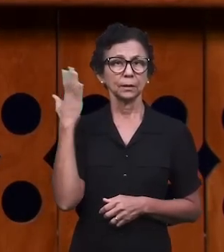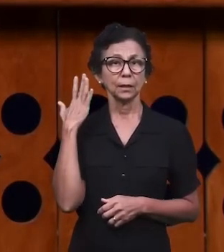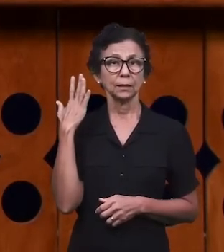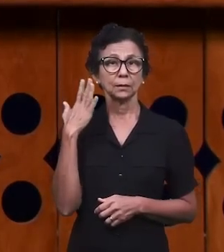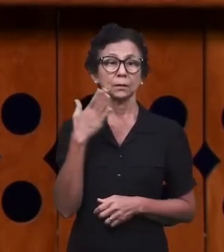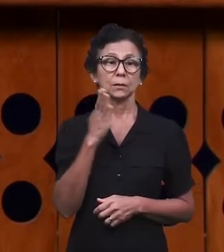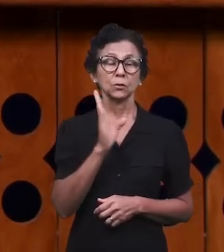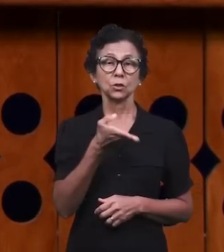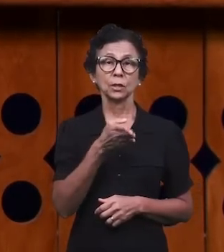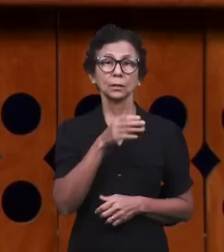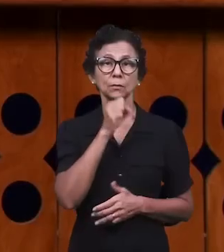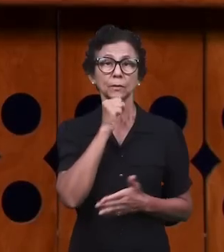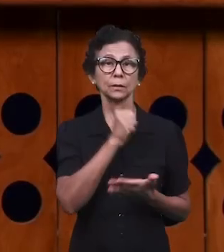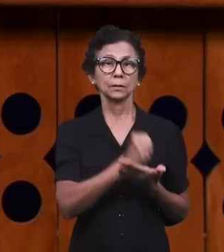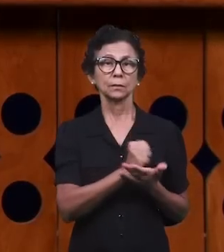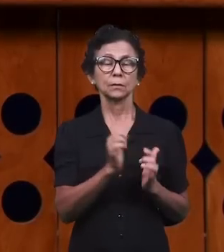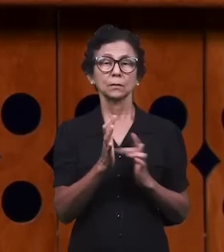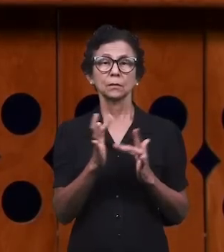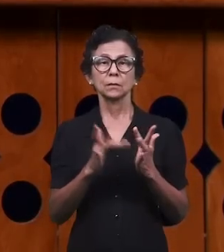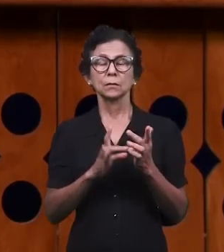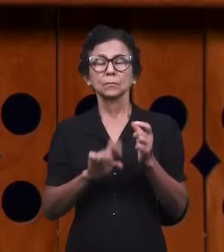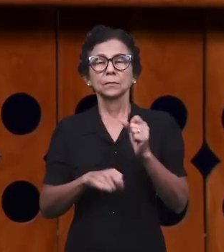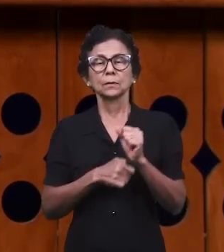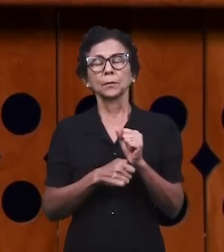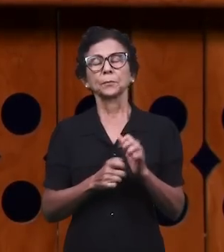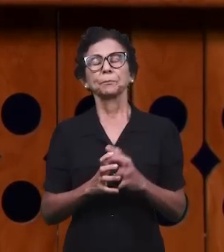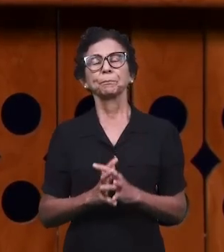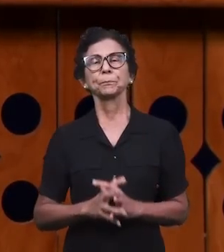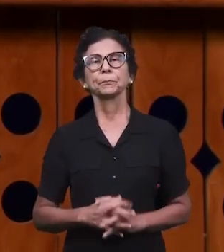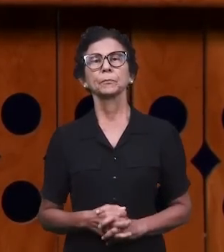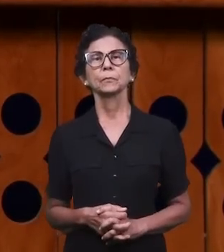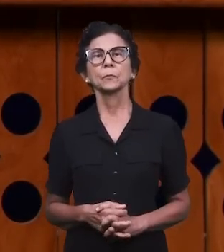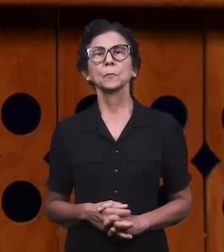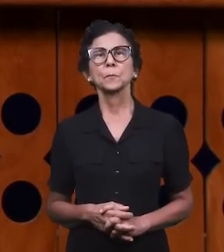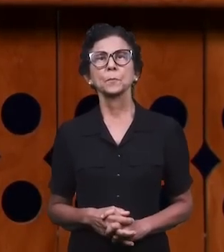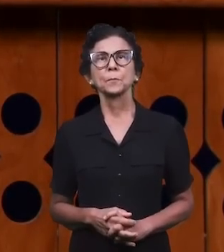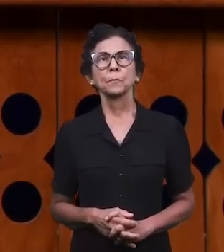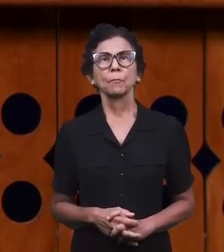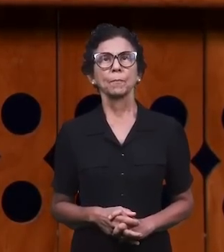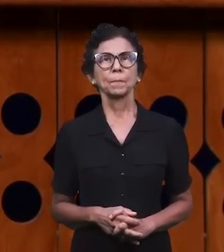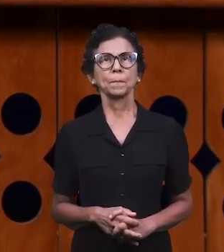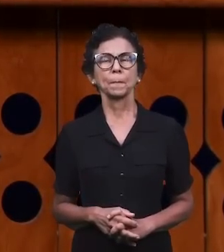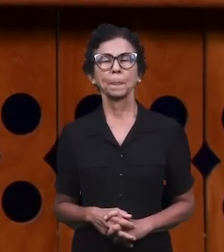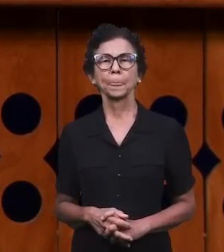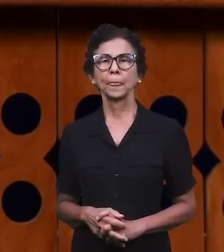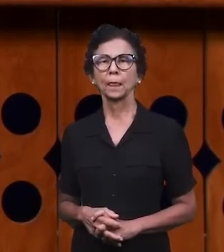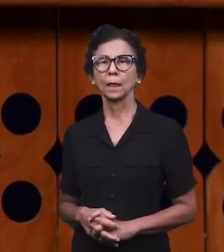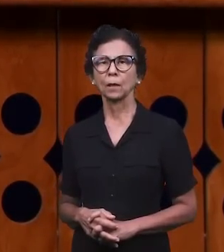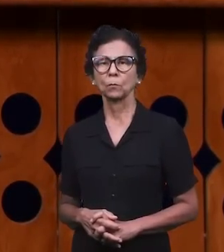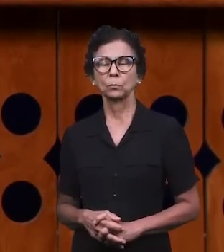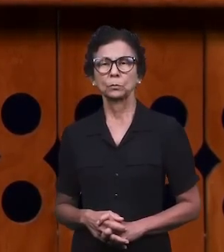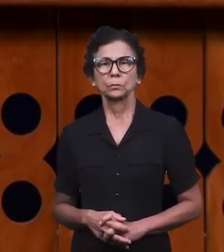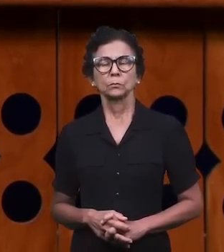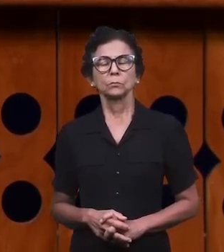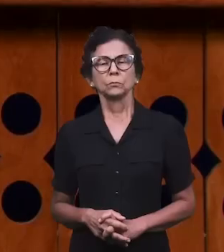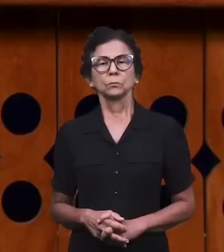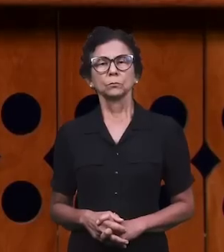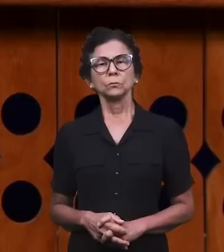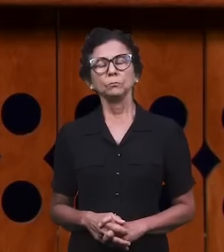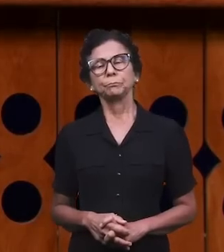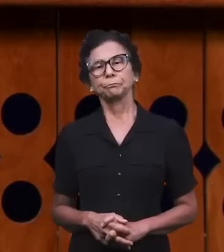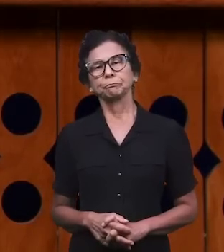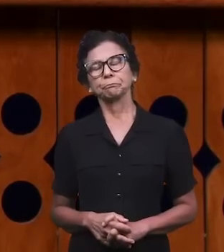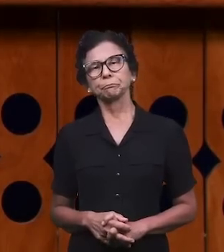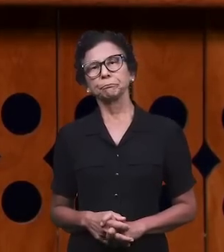Velho Testamento. Jesus como um mistério no Velho Testamento. Então, numa descida dessa para esse campo,